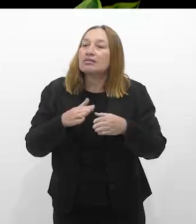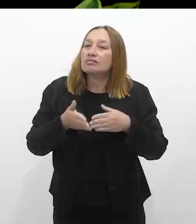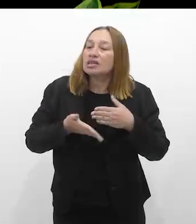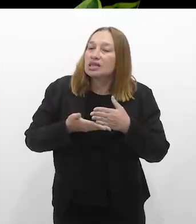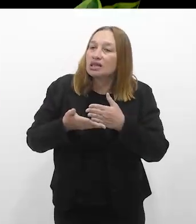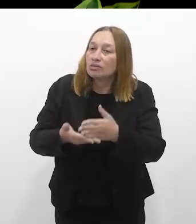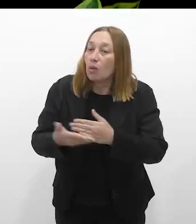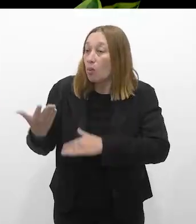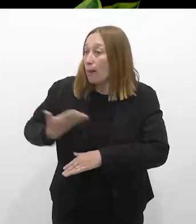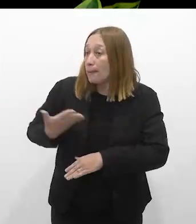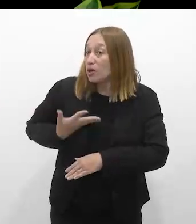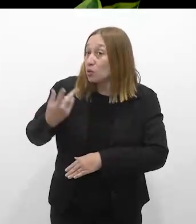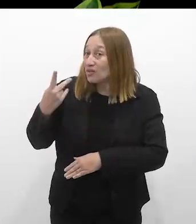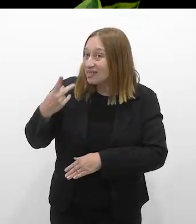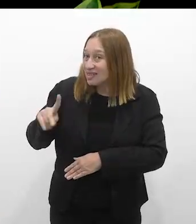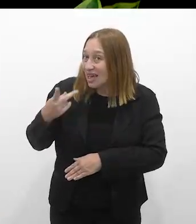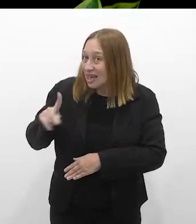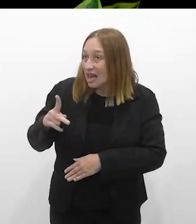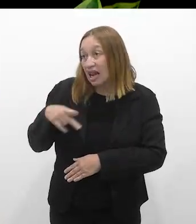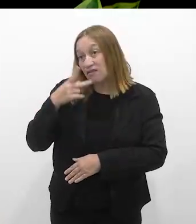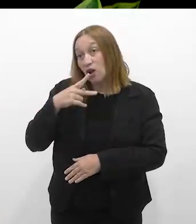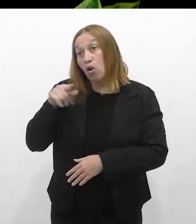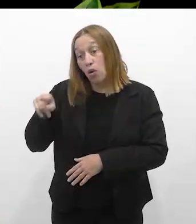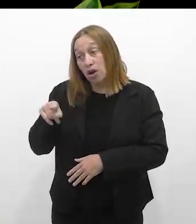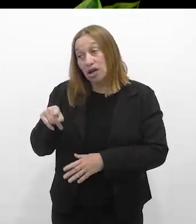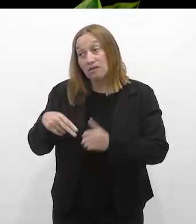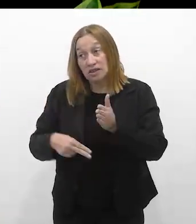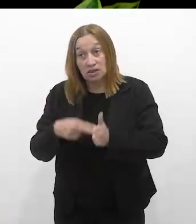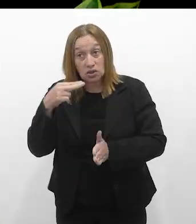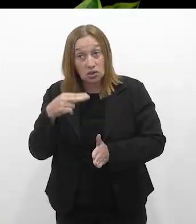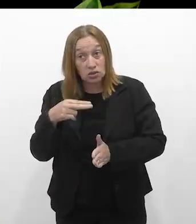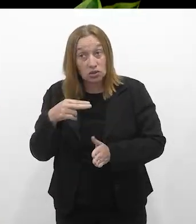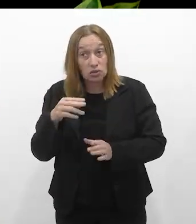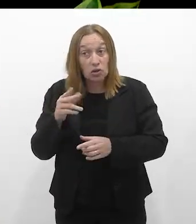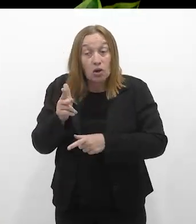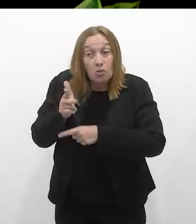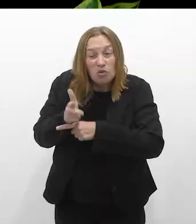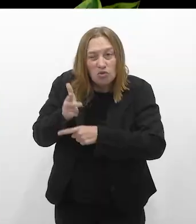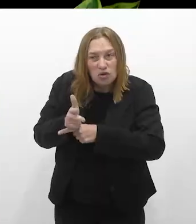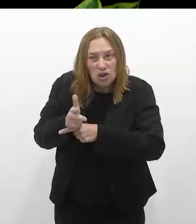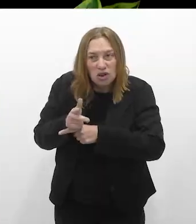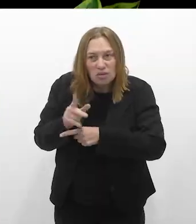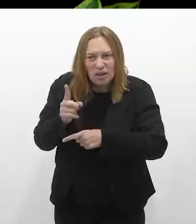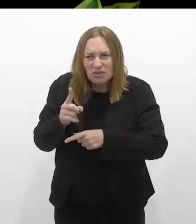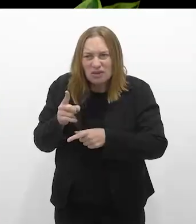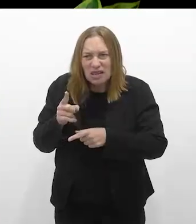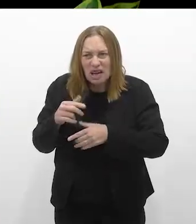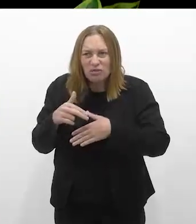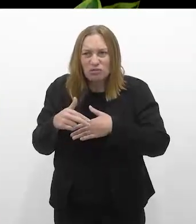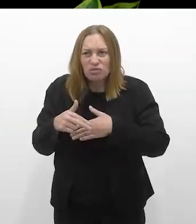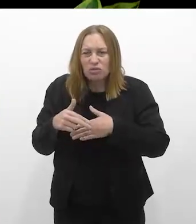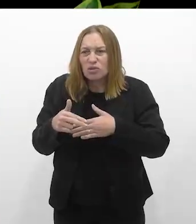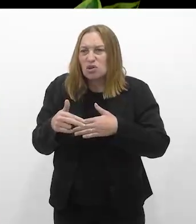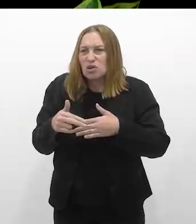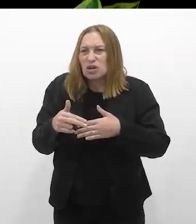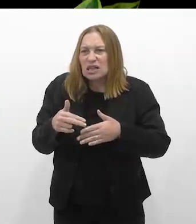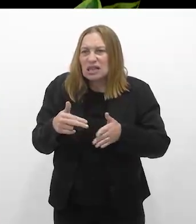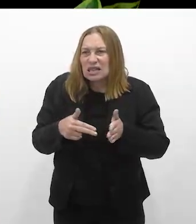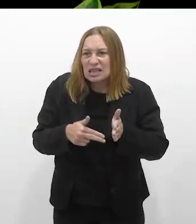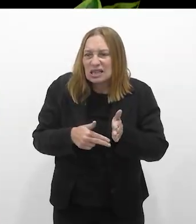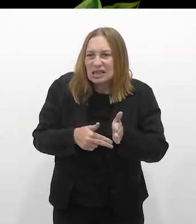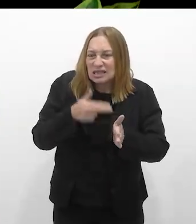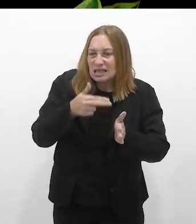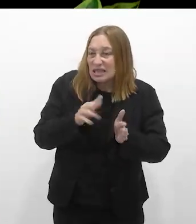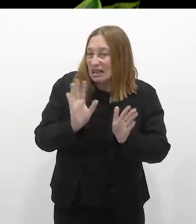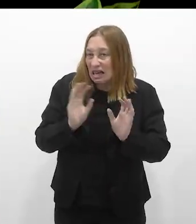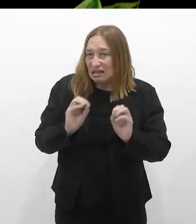me encaminhou para um amigo dela, que ela falou, olha, ele vai fazer a tua cirurgia por vídeo, para eu não ficar com cicatriz, né?